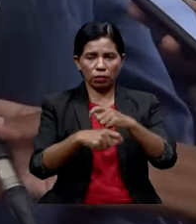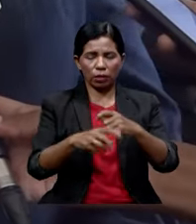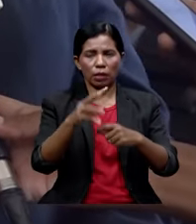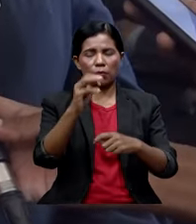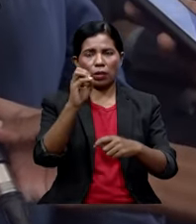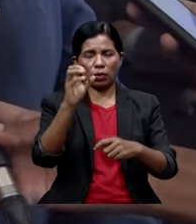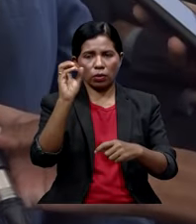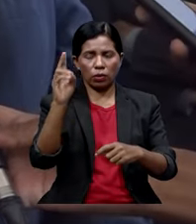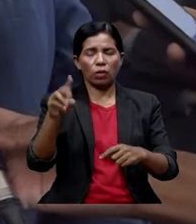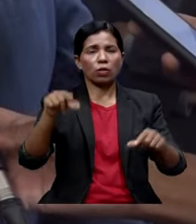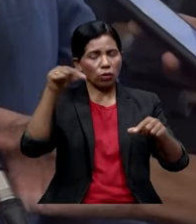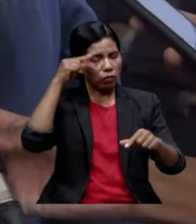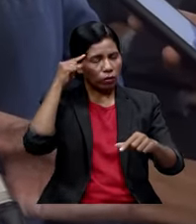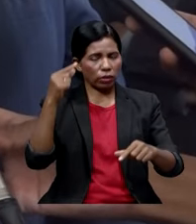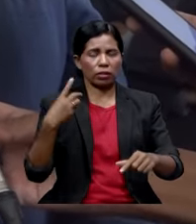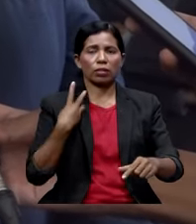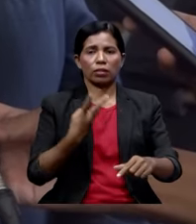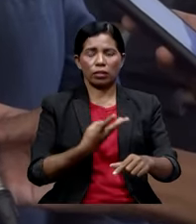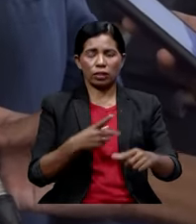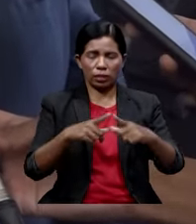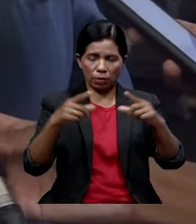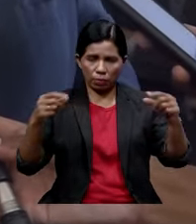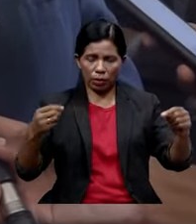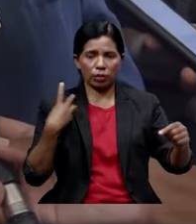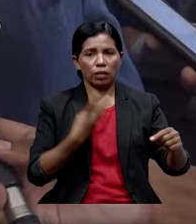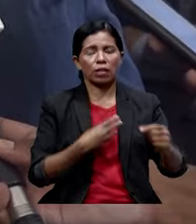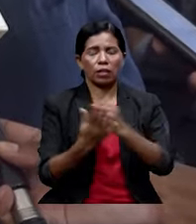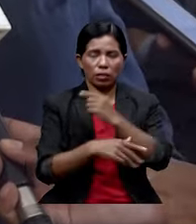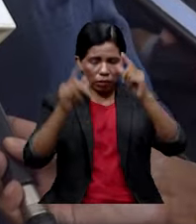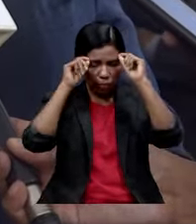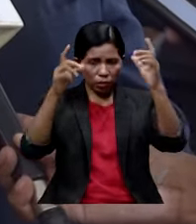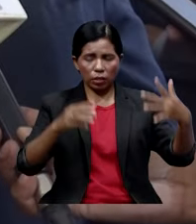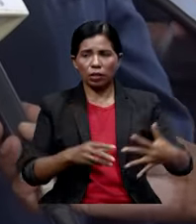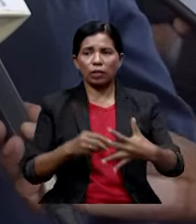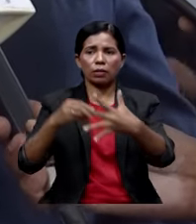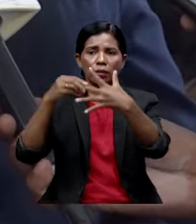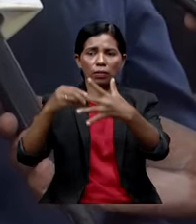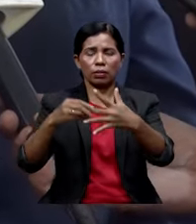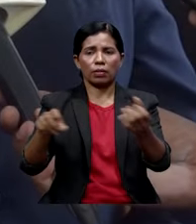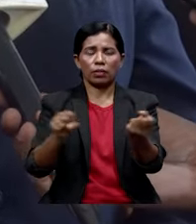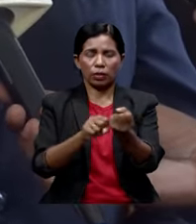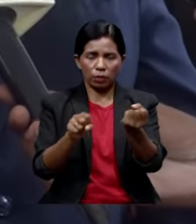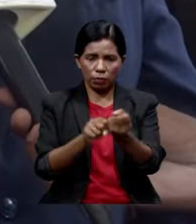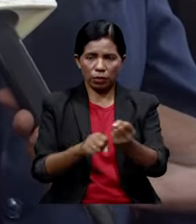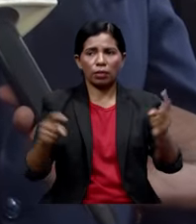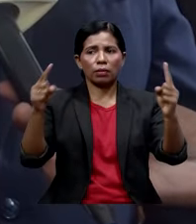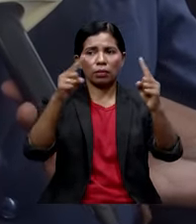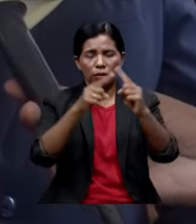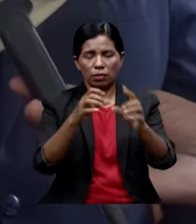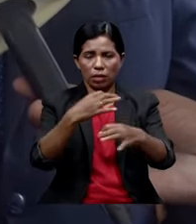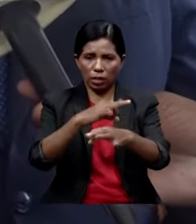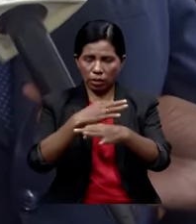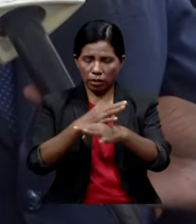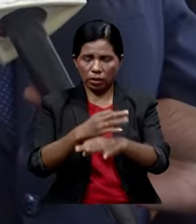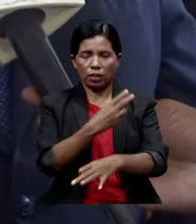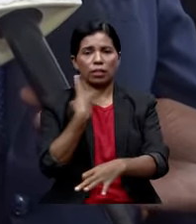do Japão e o nosso governo da Timor-Leste, especialmente com o objetivo de contribuir para a reabilitação